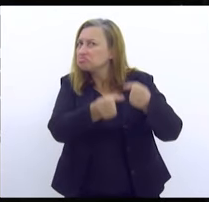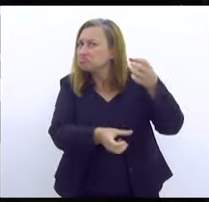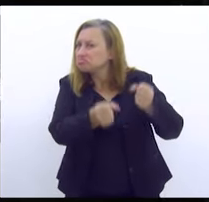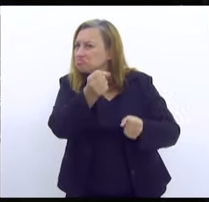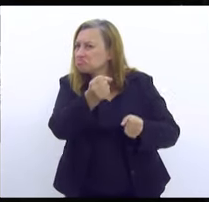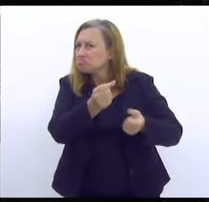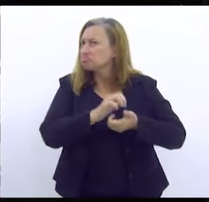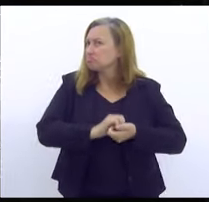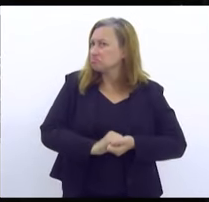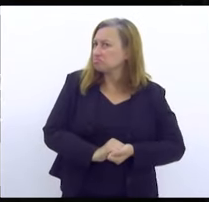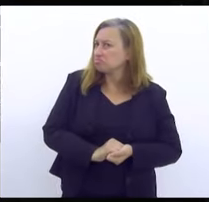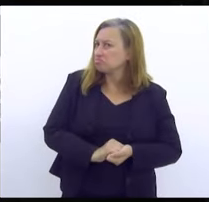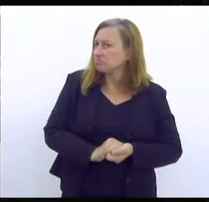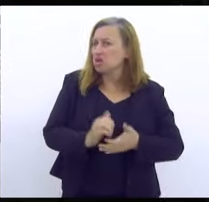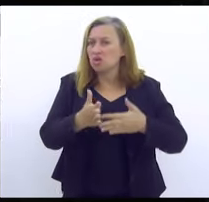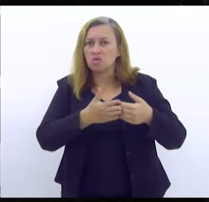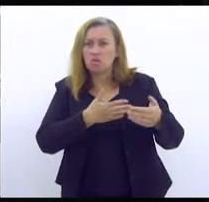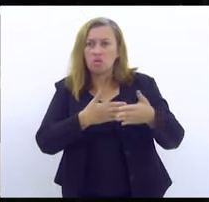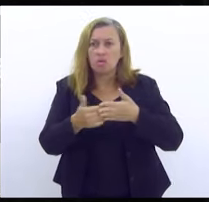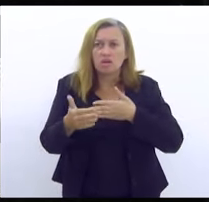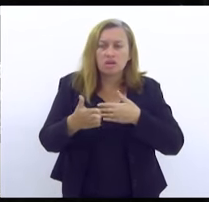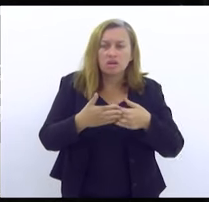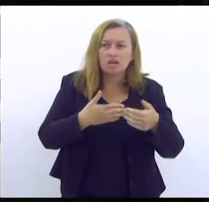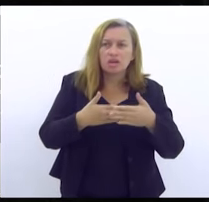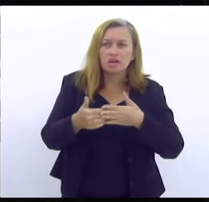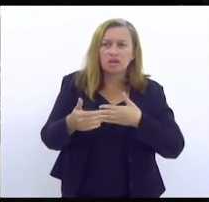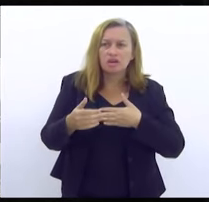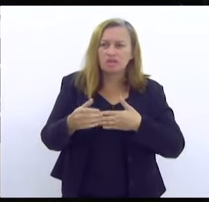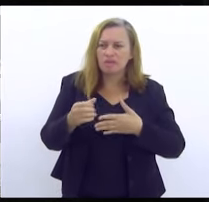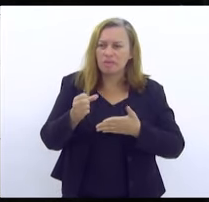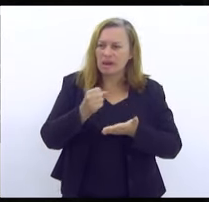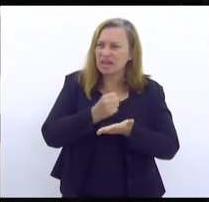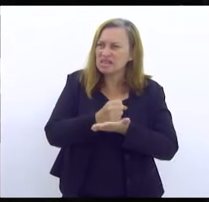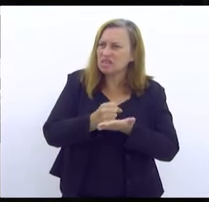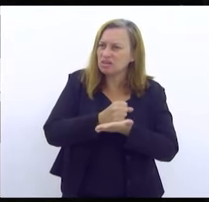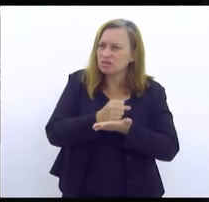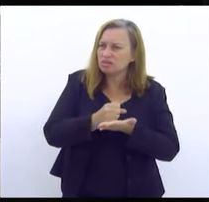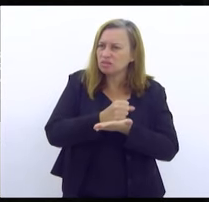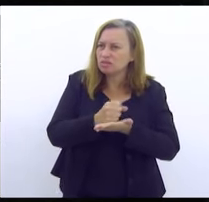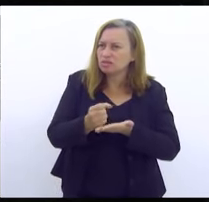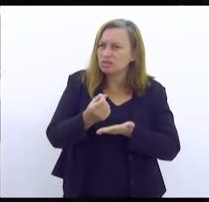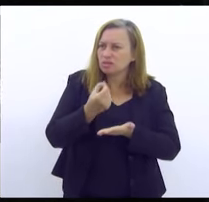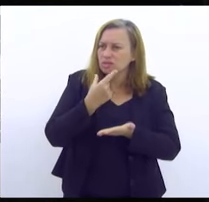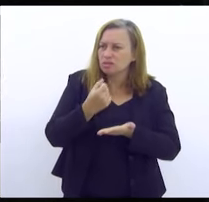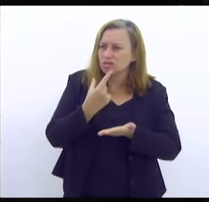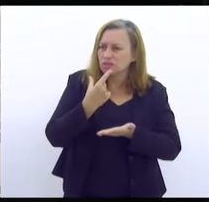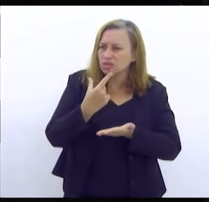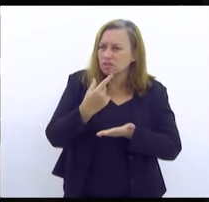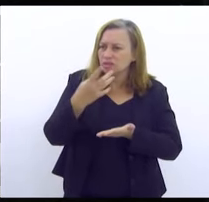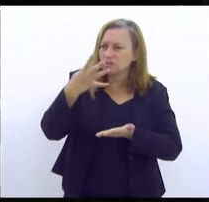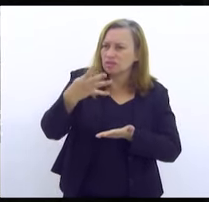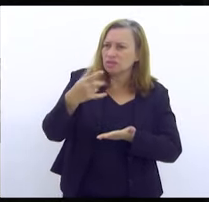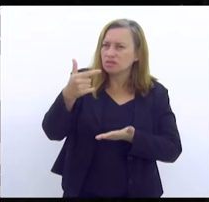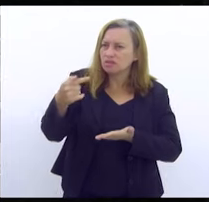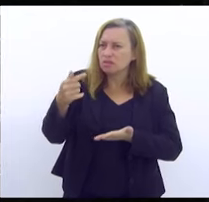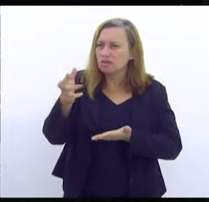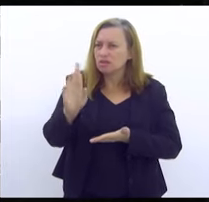esse, que qualquer farmácia, presidenta, é comprado a R$ 47,00,